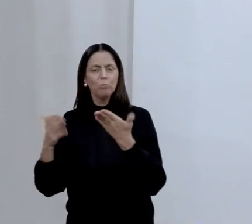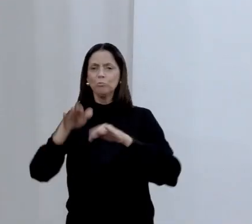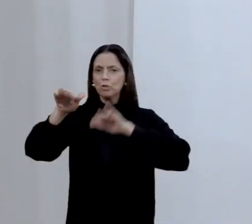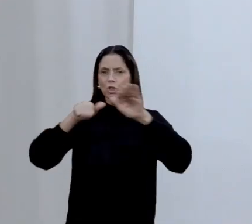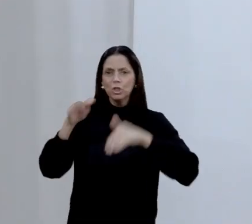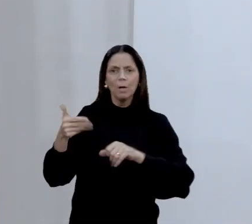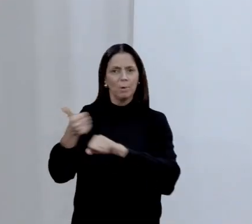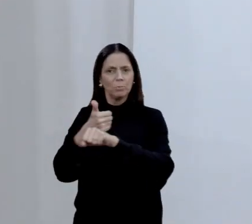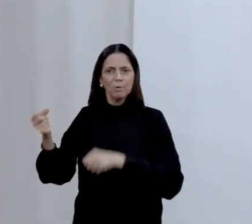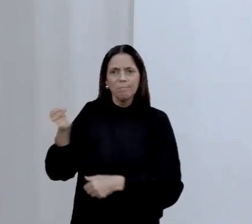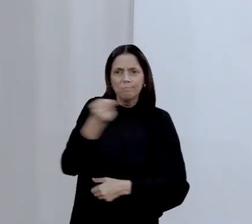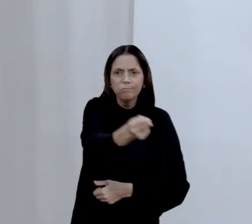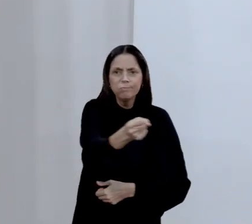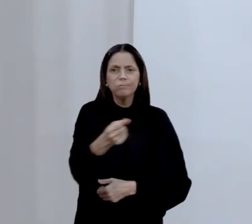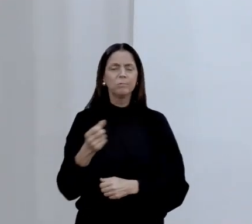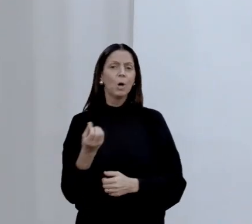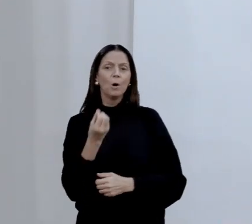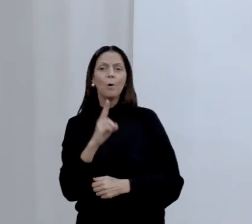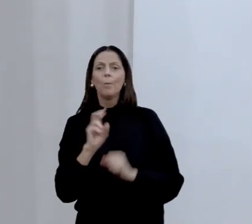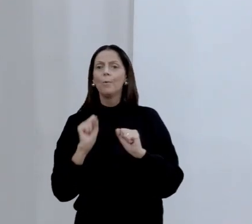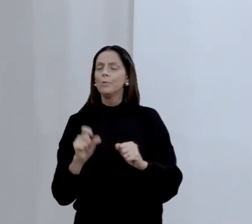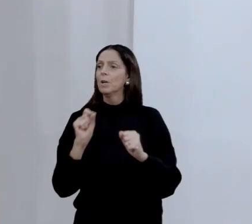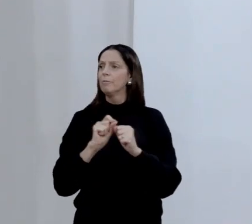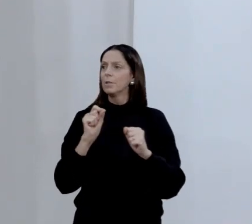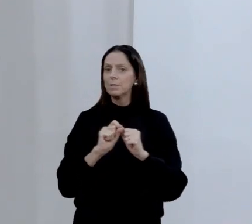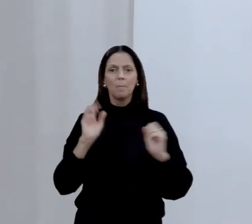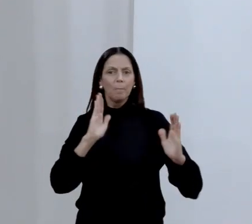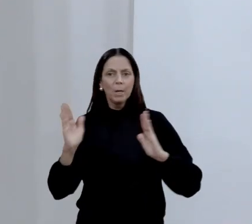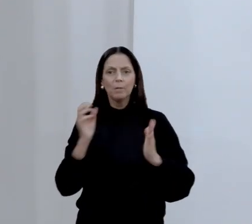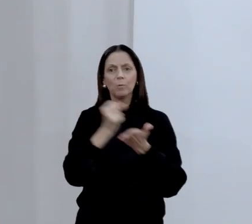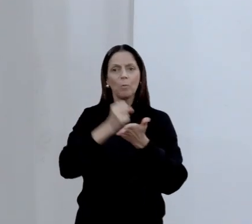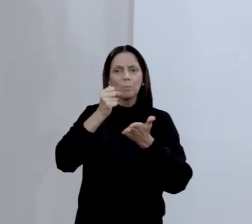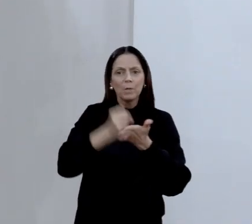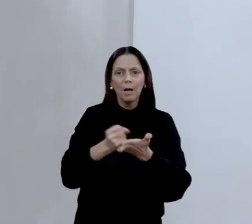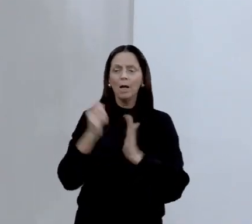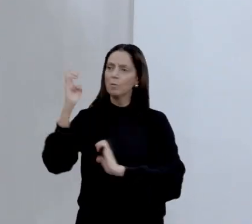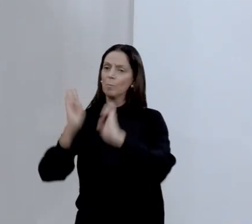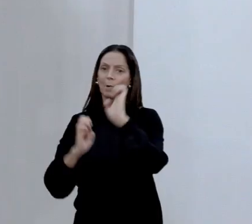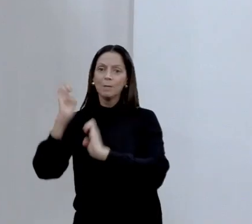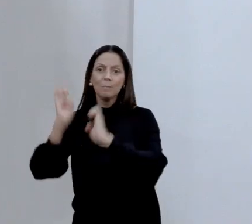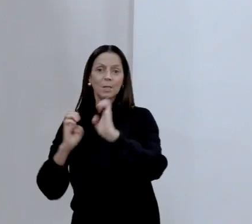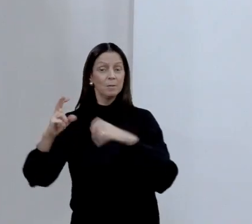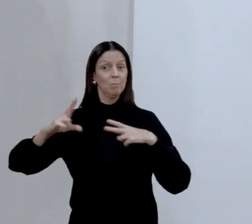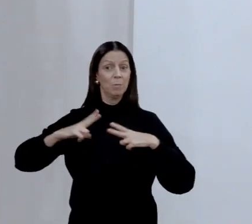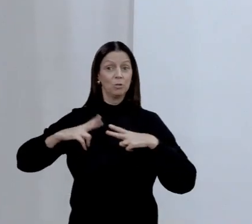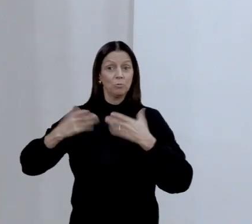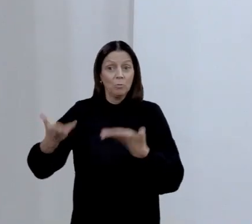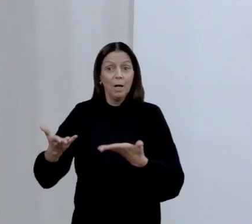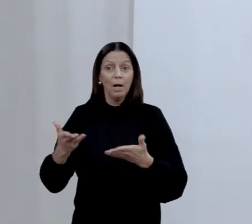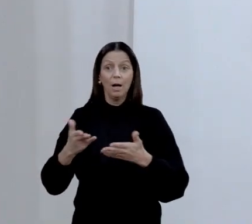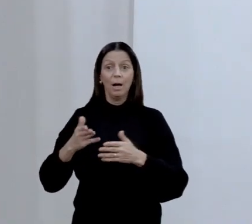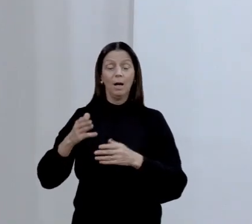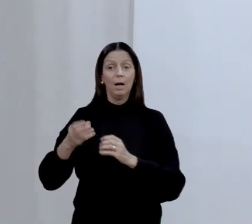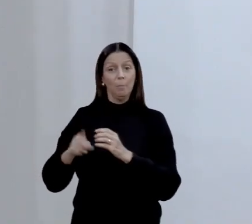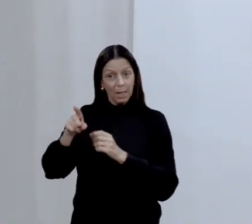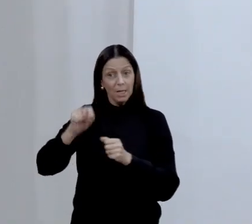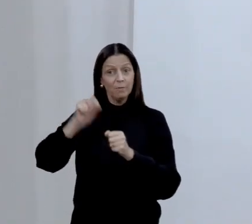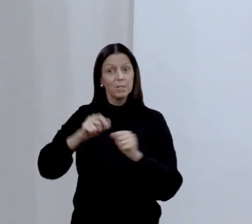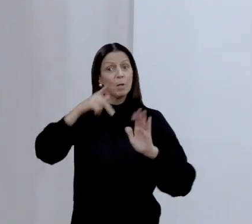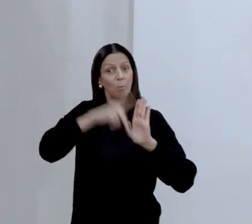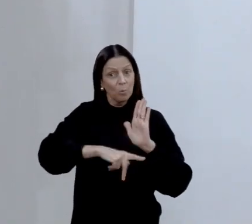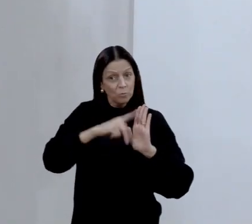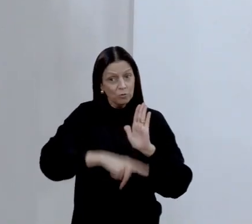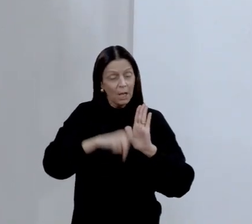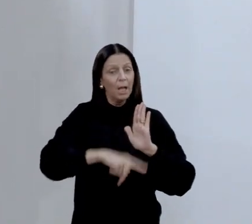rápido talvez seria fazer uma contratação para fazer com uma empresa privada para fazer os projetos e acompanhar os